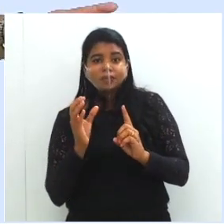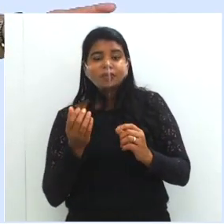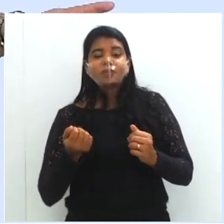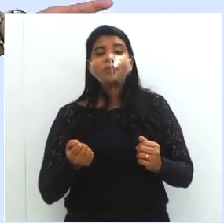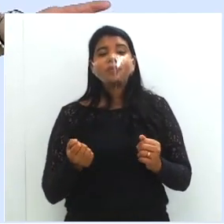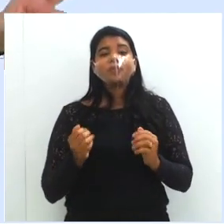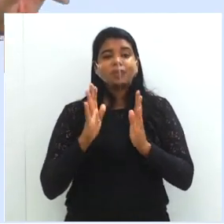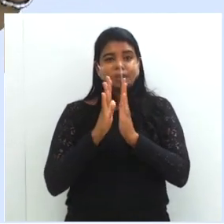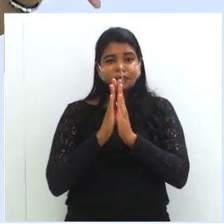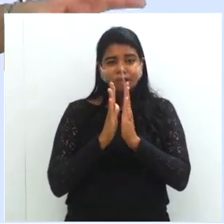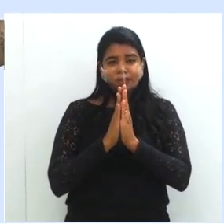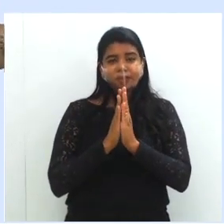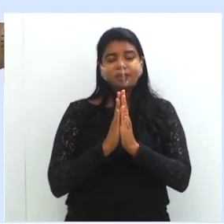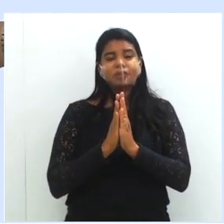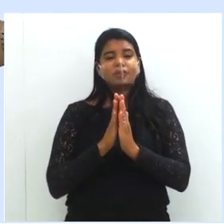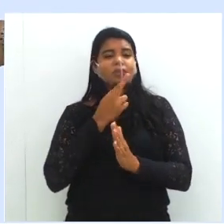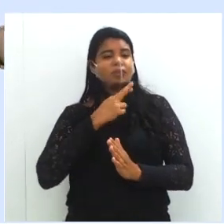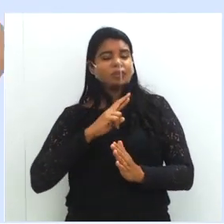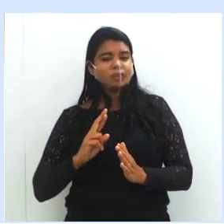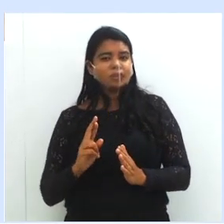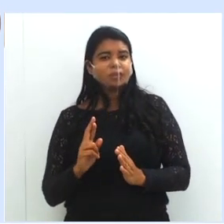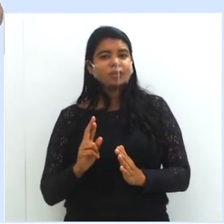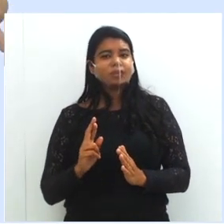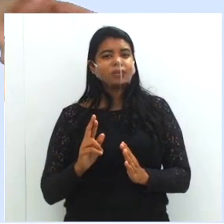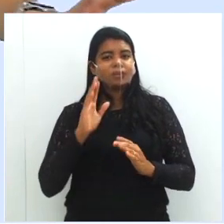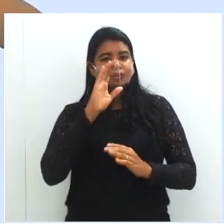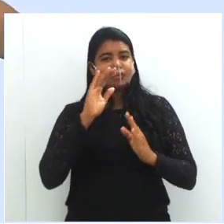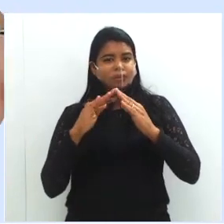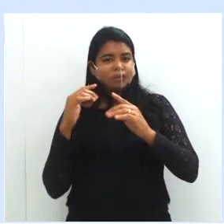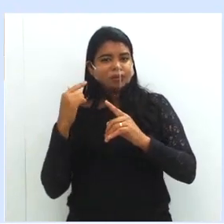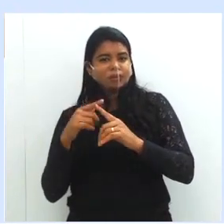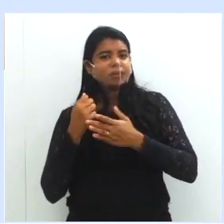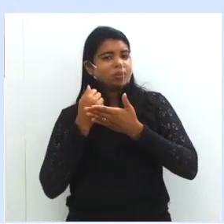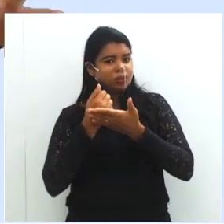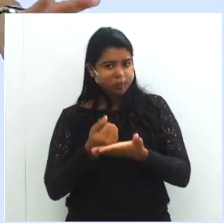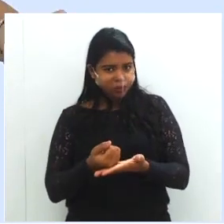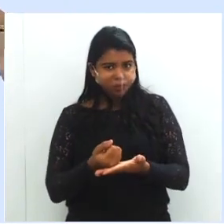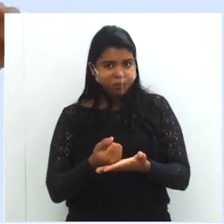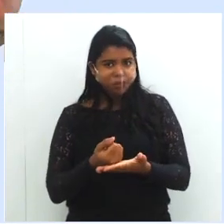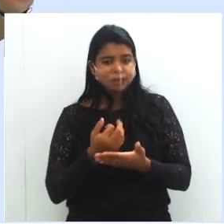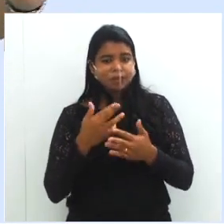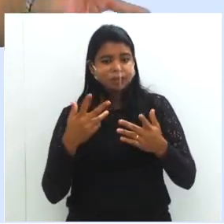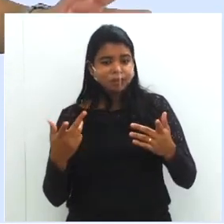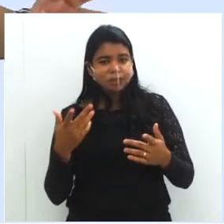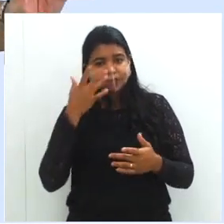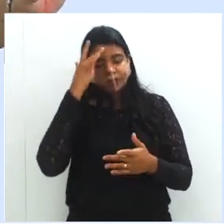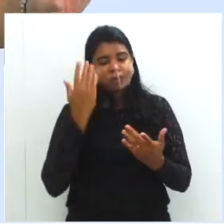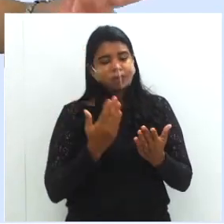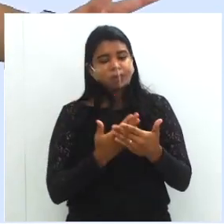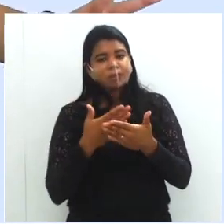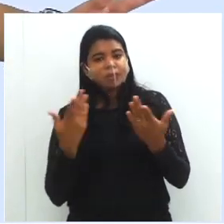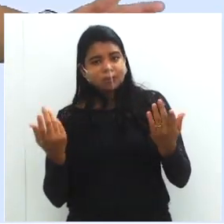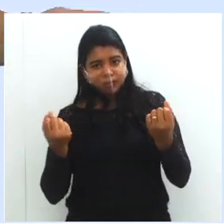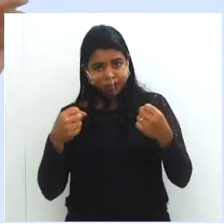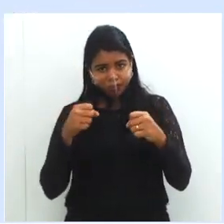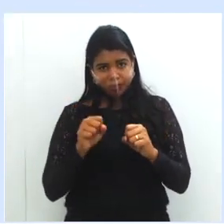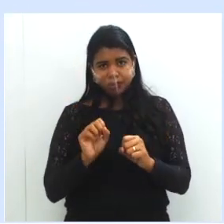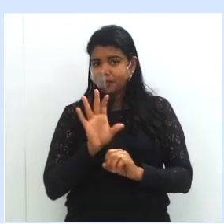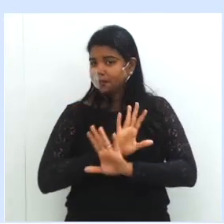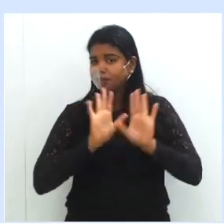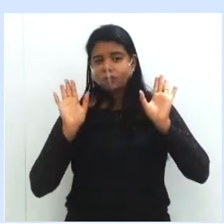da religião, o culto da tradição, e ajudar, dando uma esmola, uma ajuda ao pobre e ao